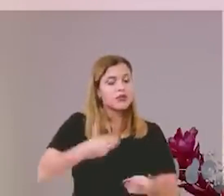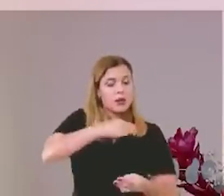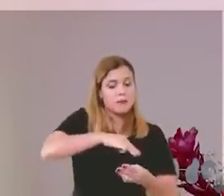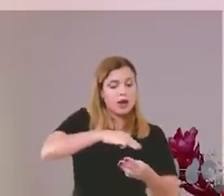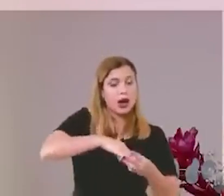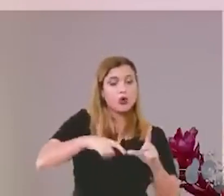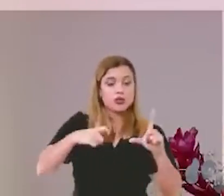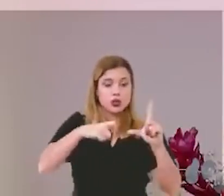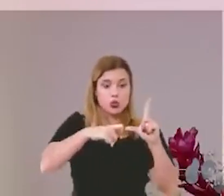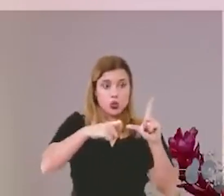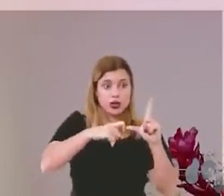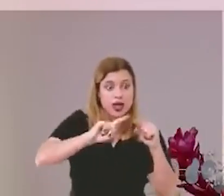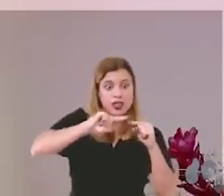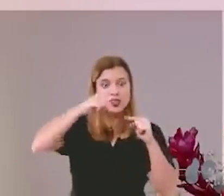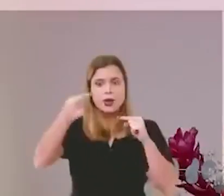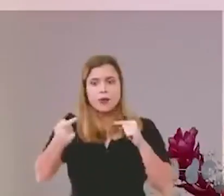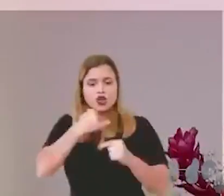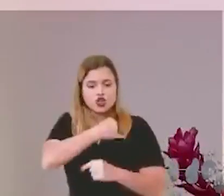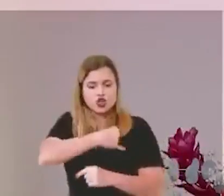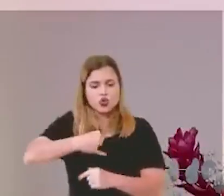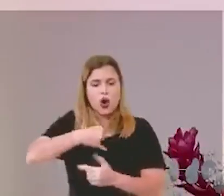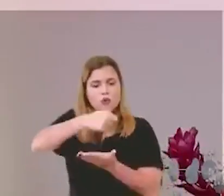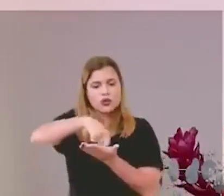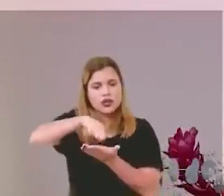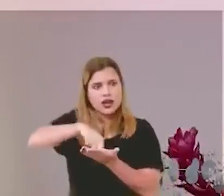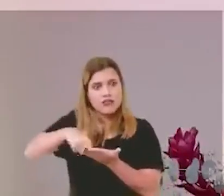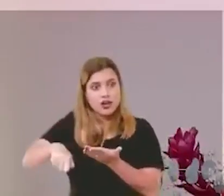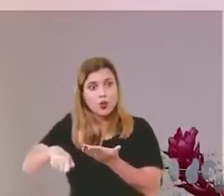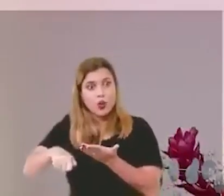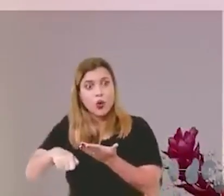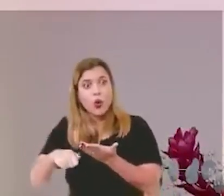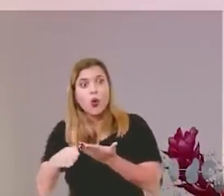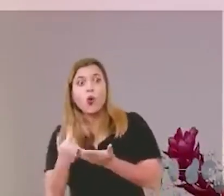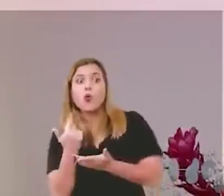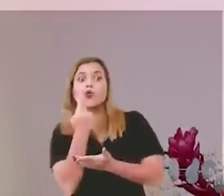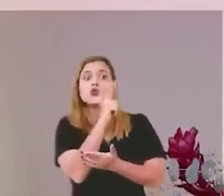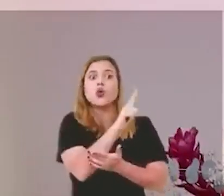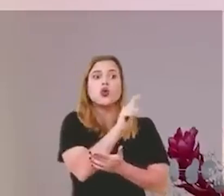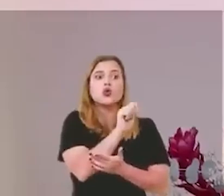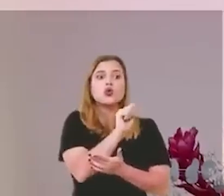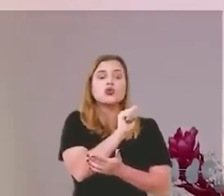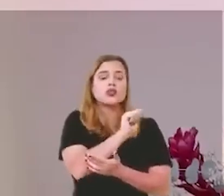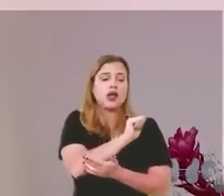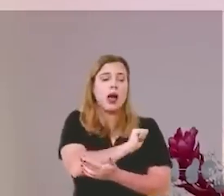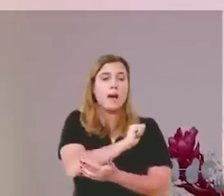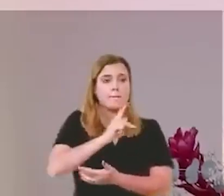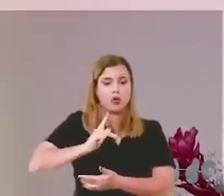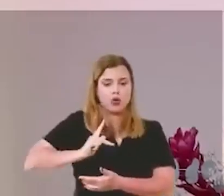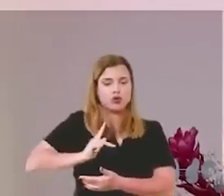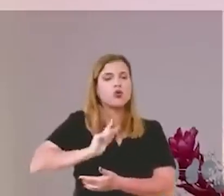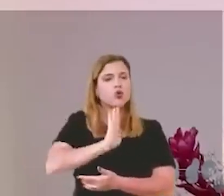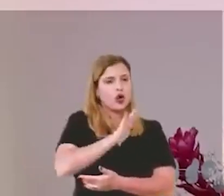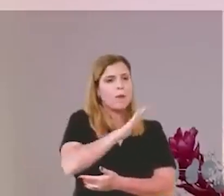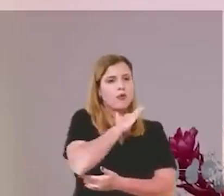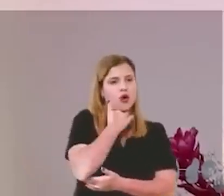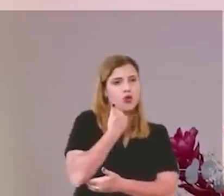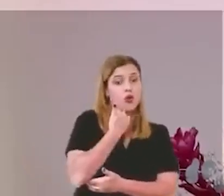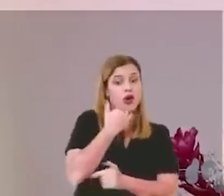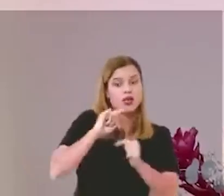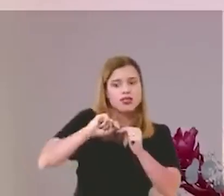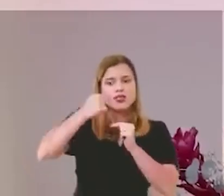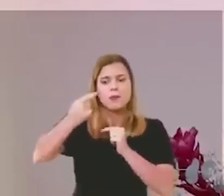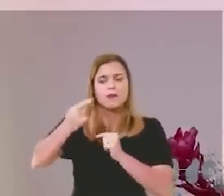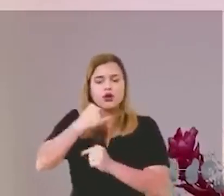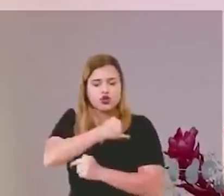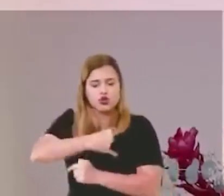Quando João escreveu este evangelho, todos os demais apóstolos já estavam mortos, e todos mortos pelo